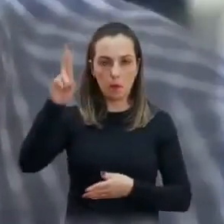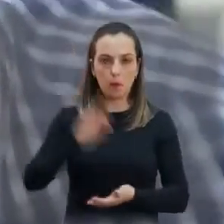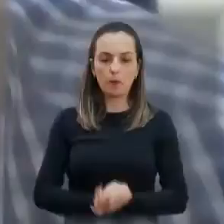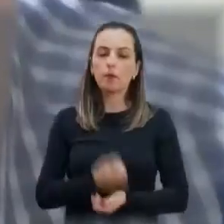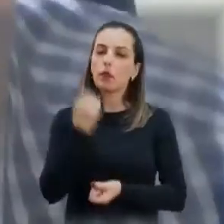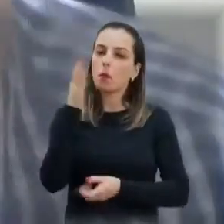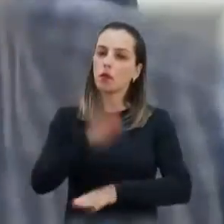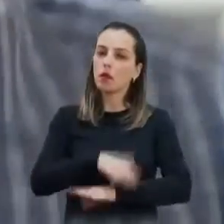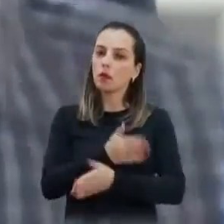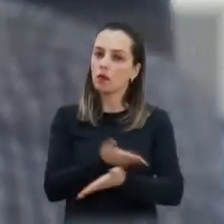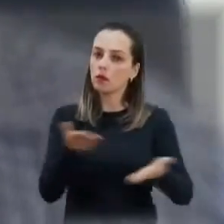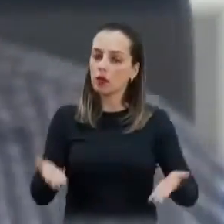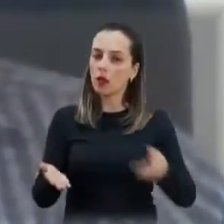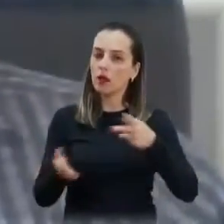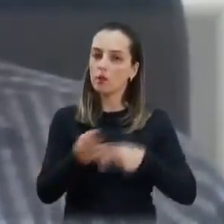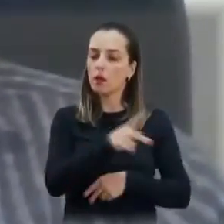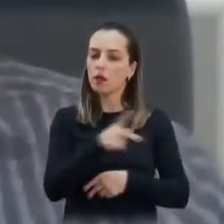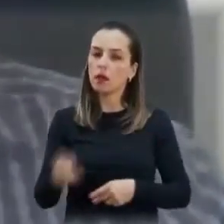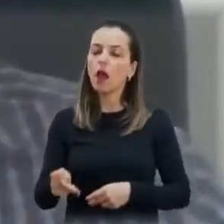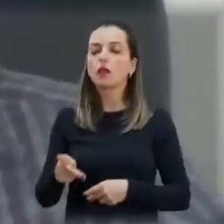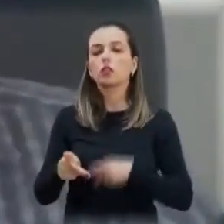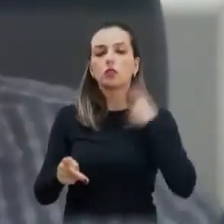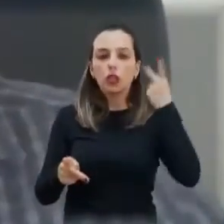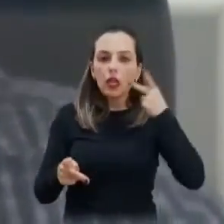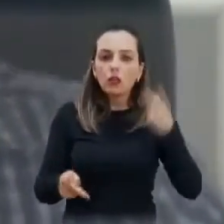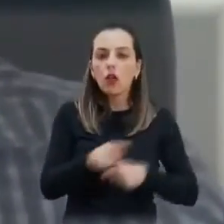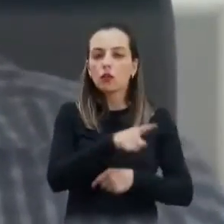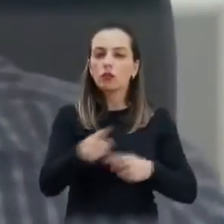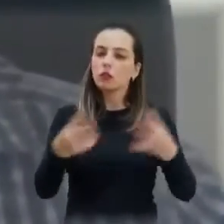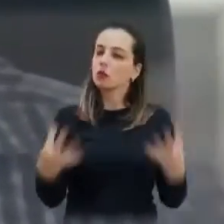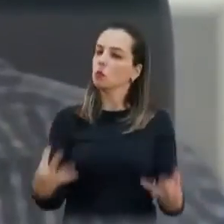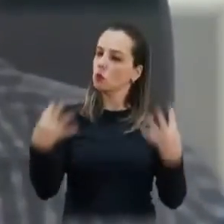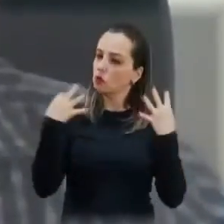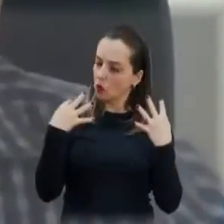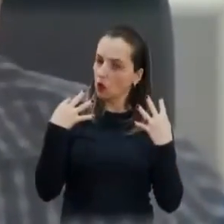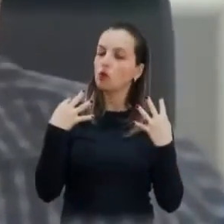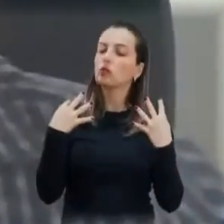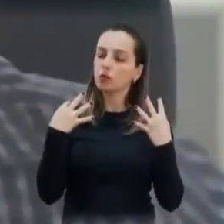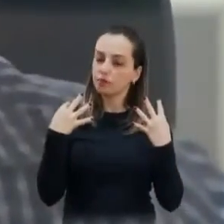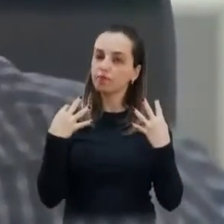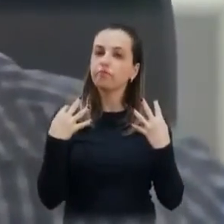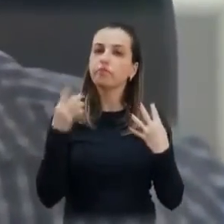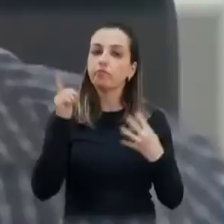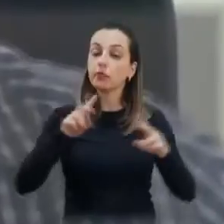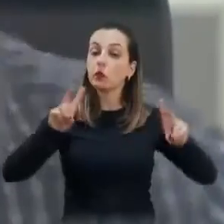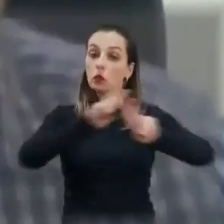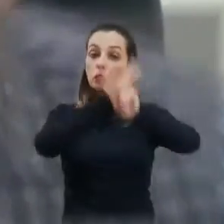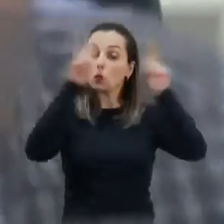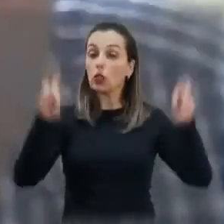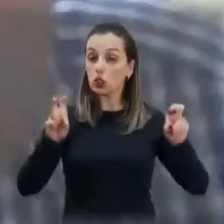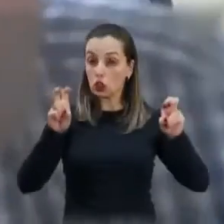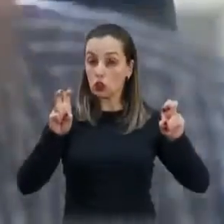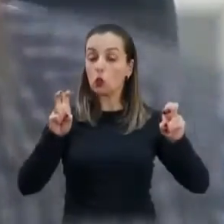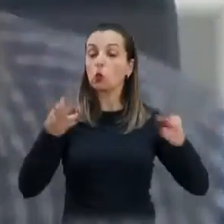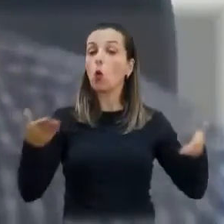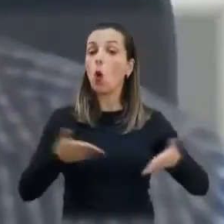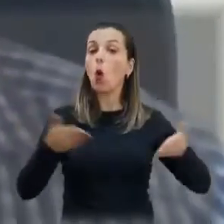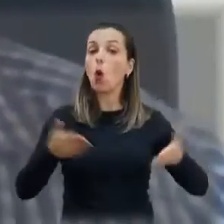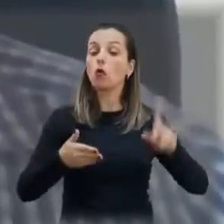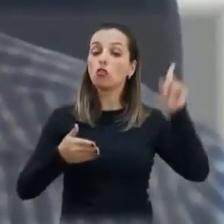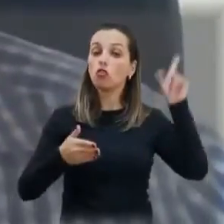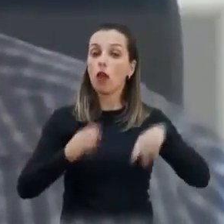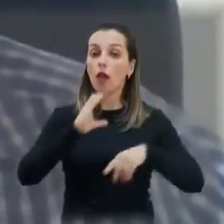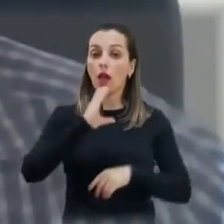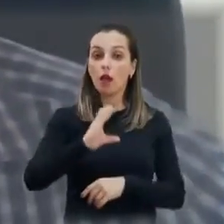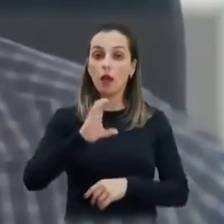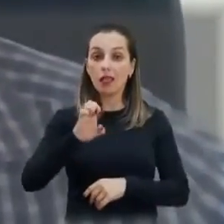Boa tarde, senhor presidente, nobres vereadores, quem nos ouve e nos assiste. O assunto mais pautado dessa tarde está sendo em relação à